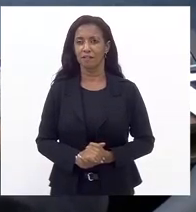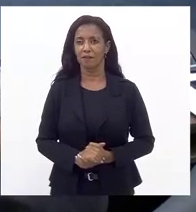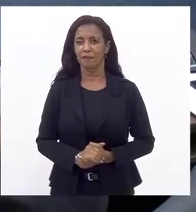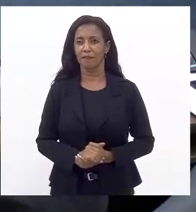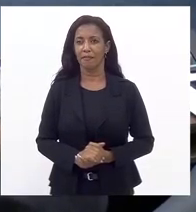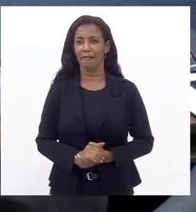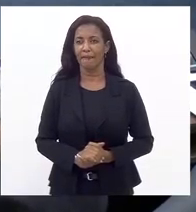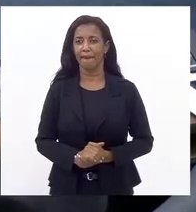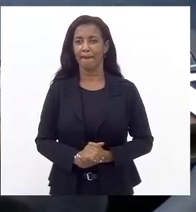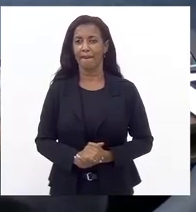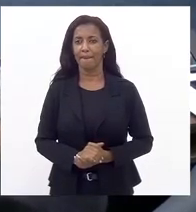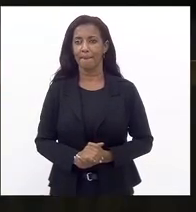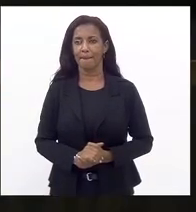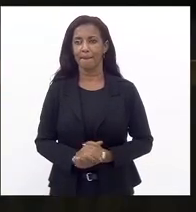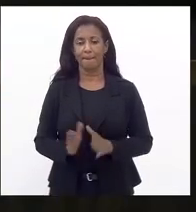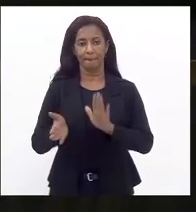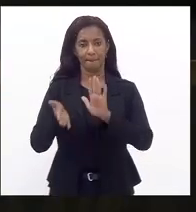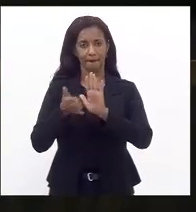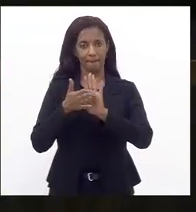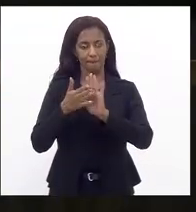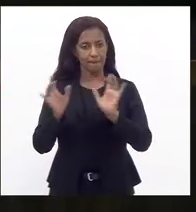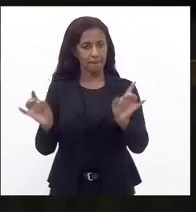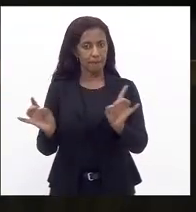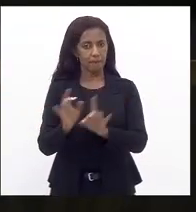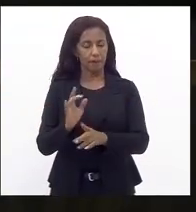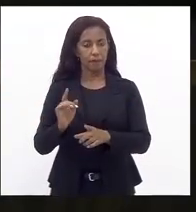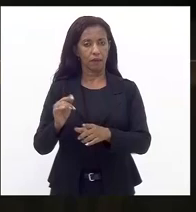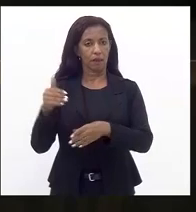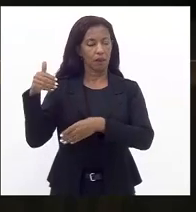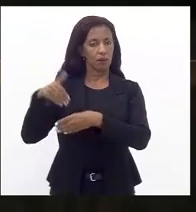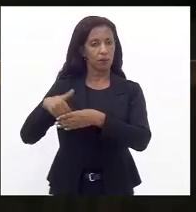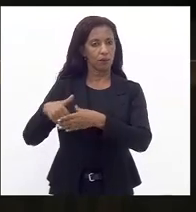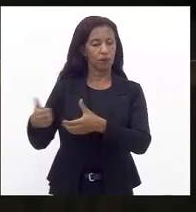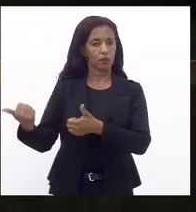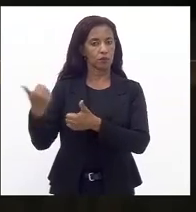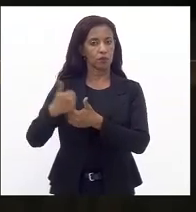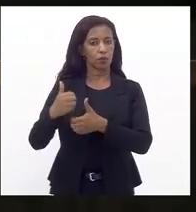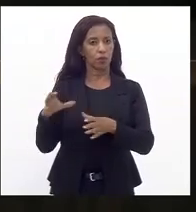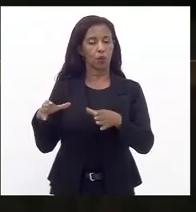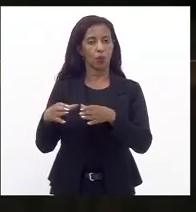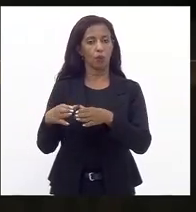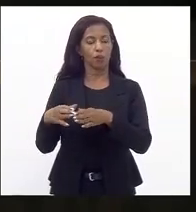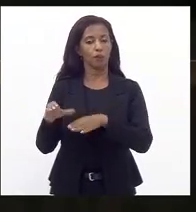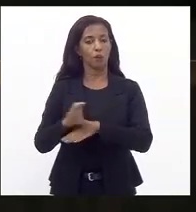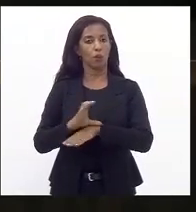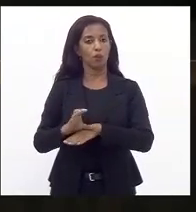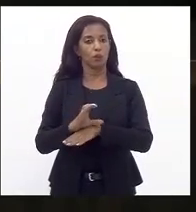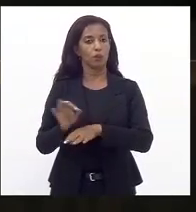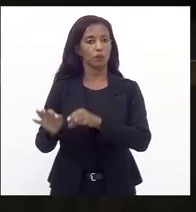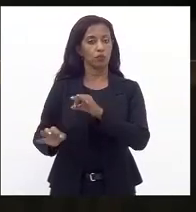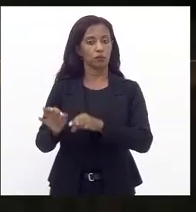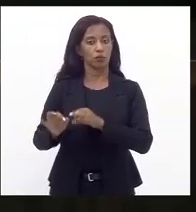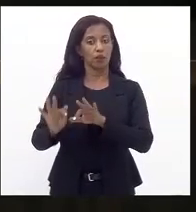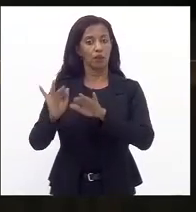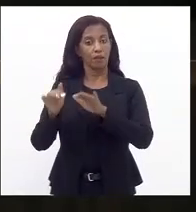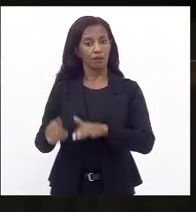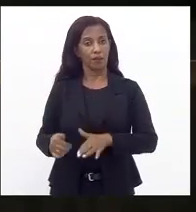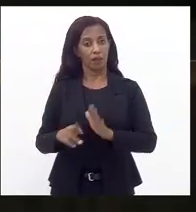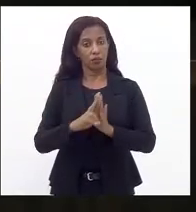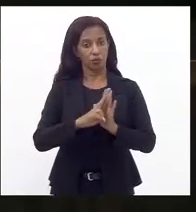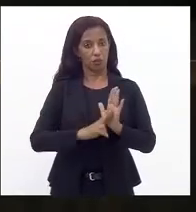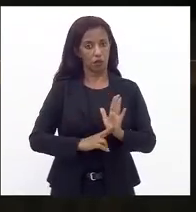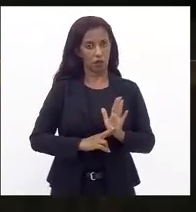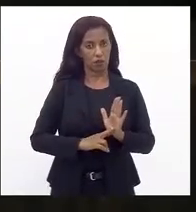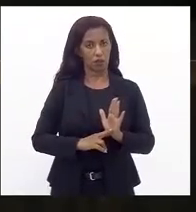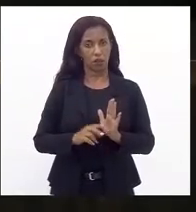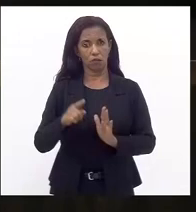os pareceres emitidos em votação do substitutivo da comissão de condição nos dias conforme Afinal de redação que a presidência defende